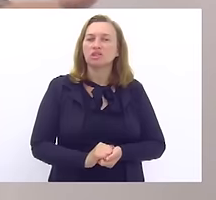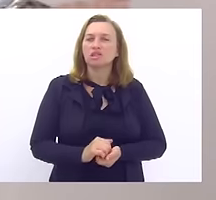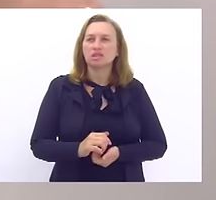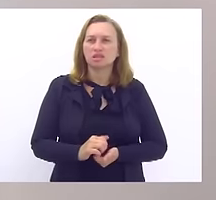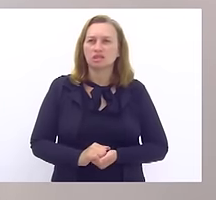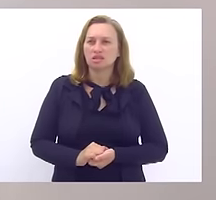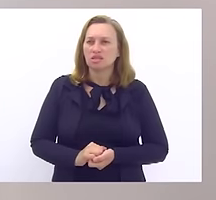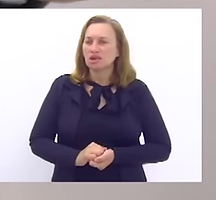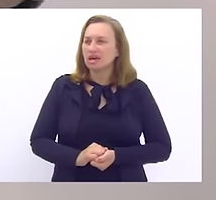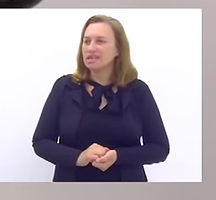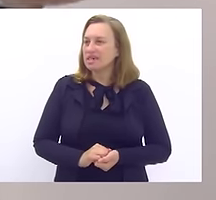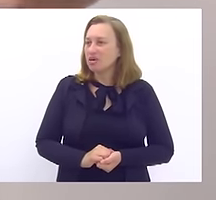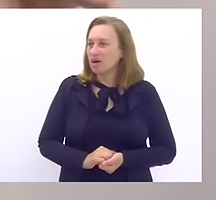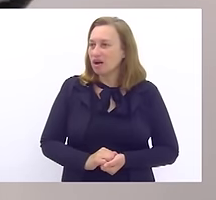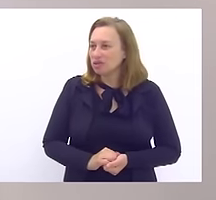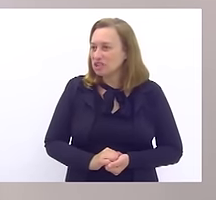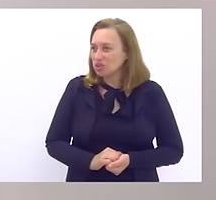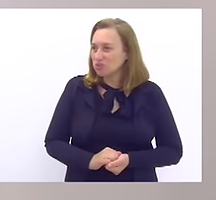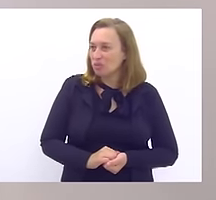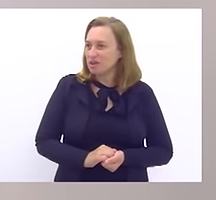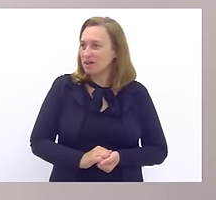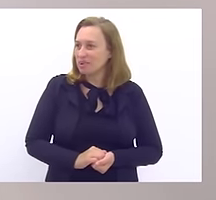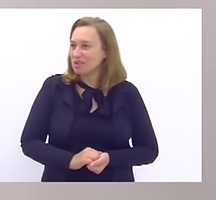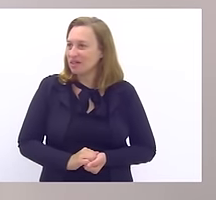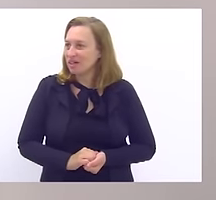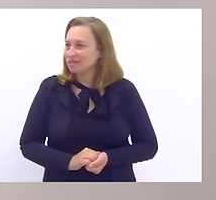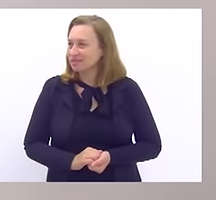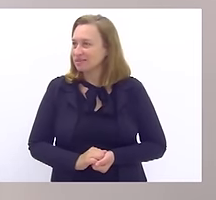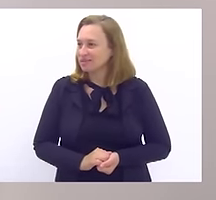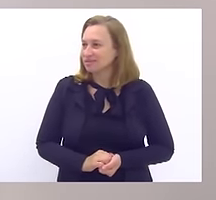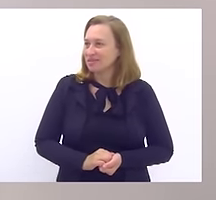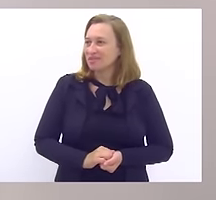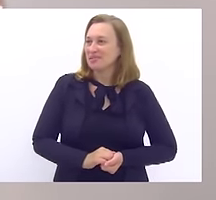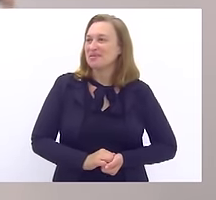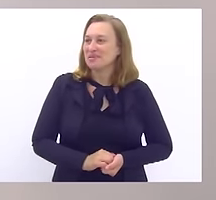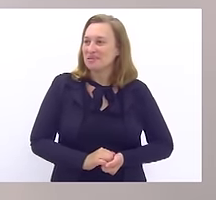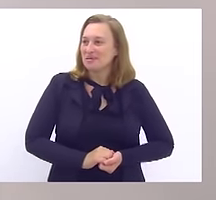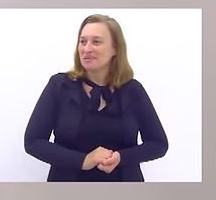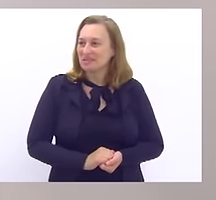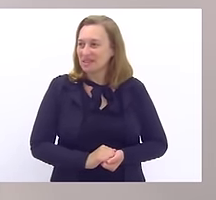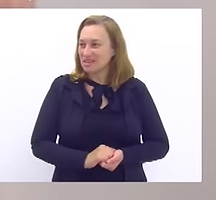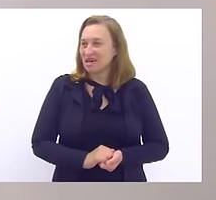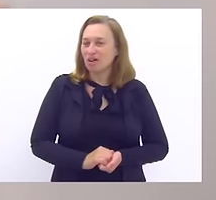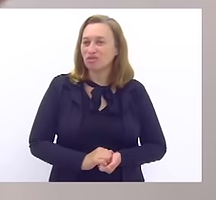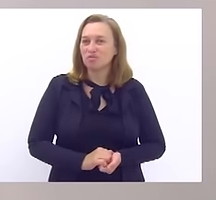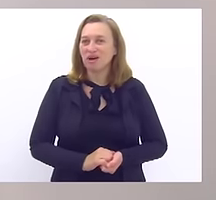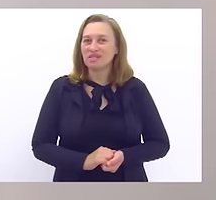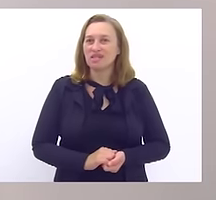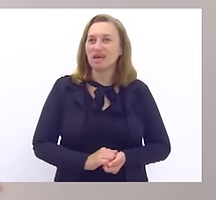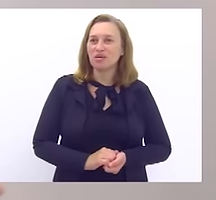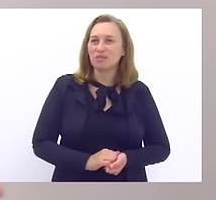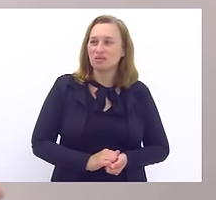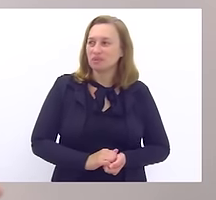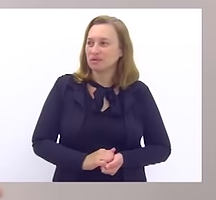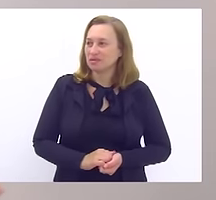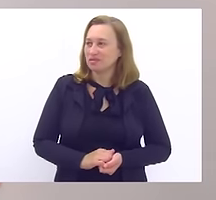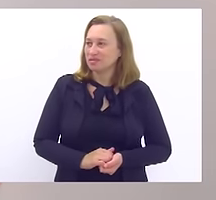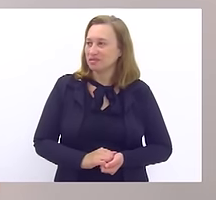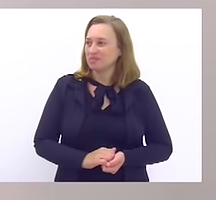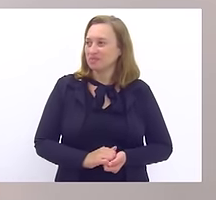essa outra discussão jurídica desses Conventos que é uma coisa esdrúxula isso que tá acontecendo de de prejuízo pro erário do Rio de Janeiro